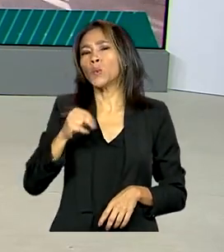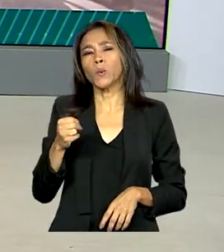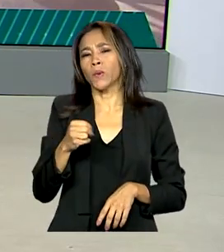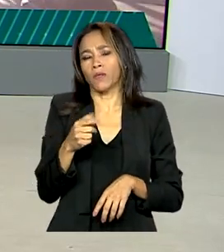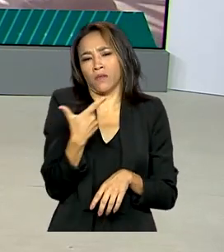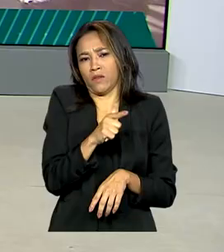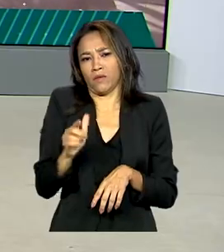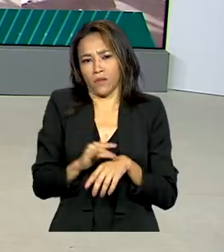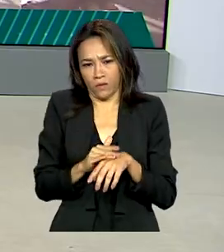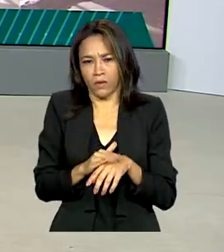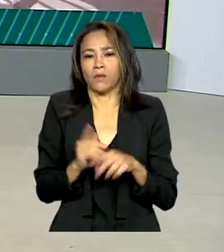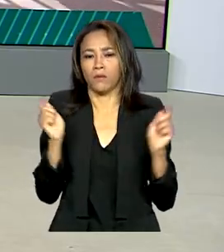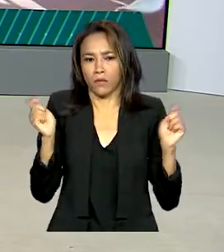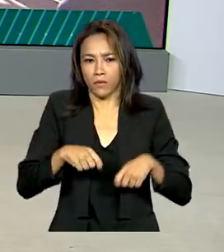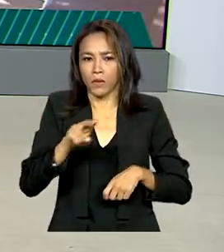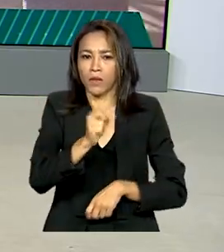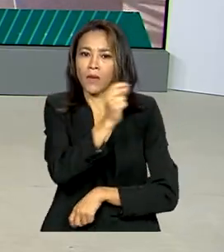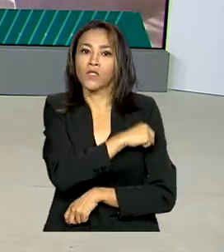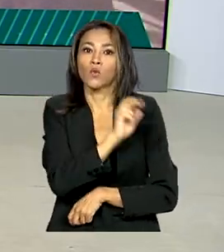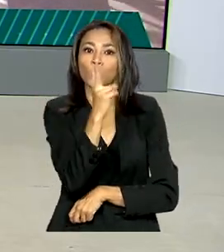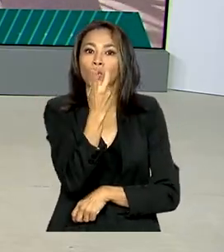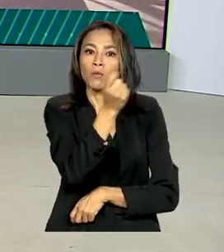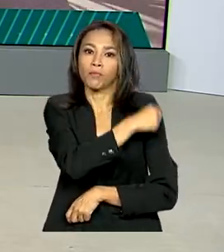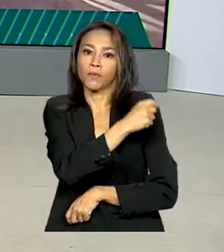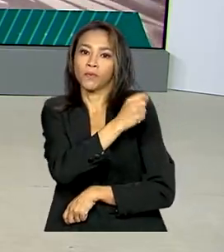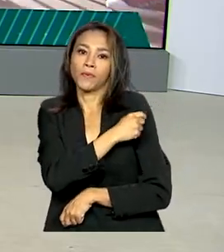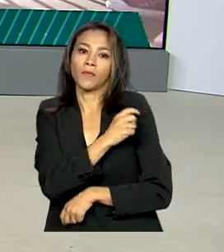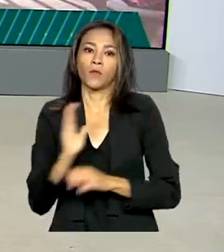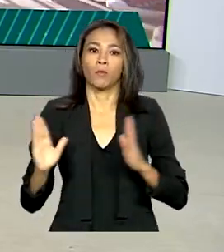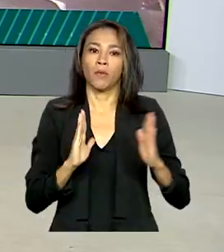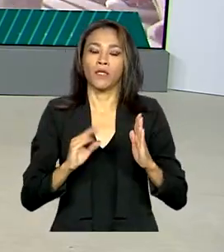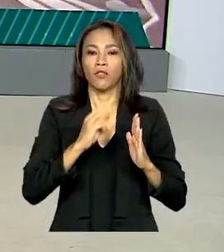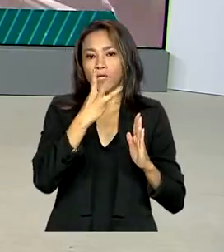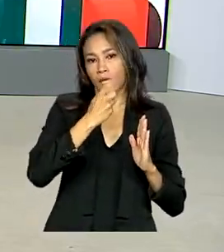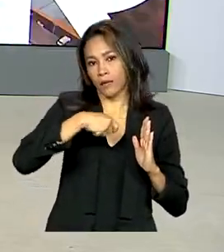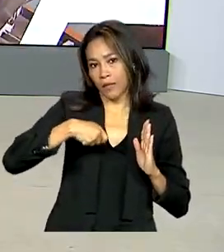A aplicação será com duas doses e intervalo de 3 meses entre elas.